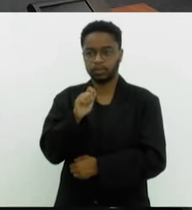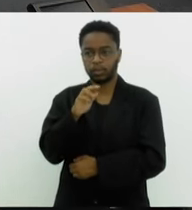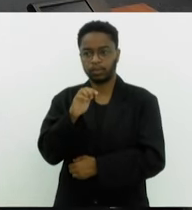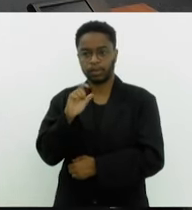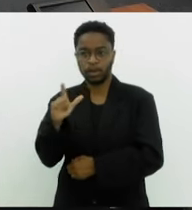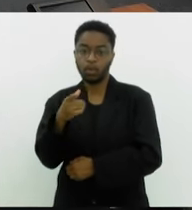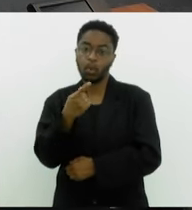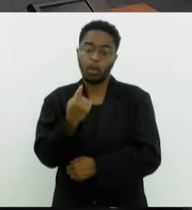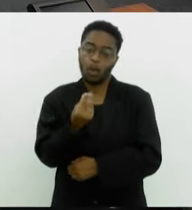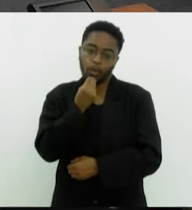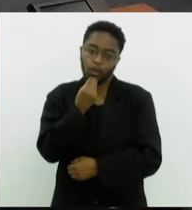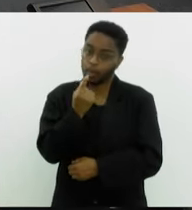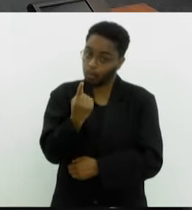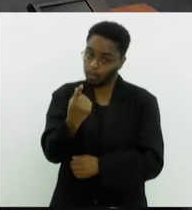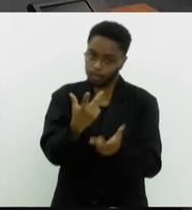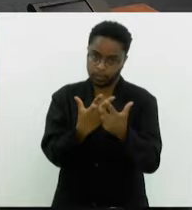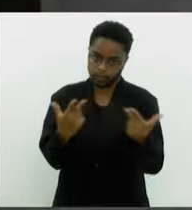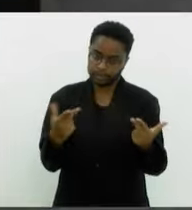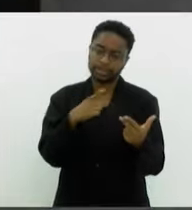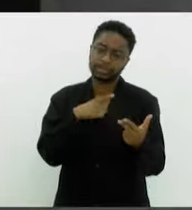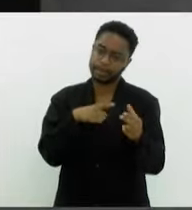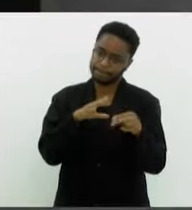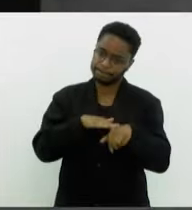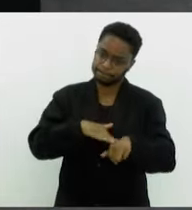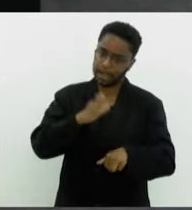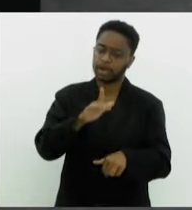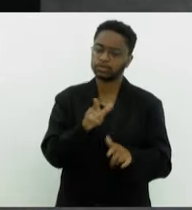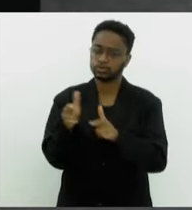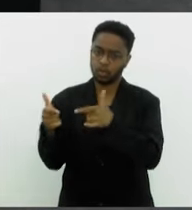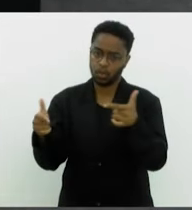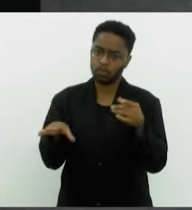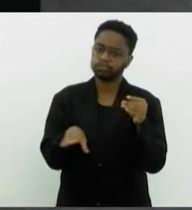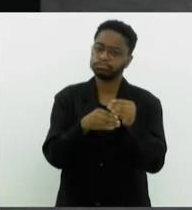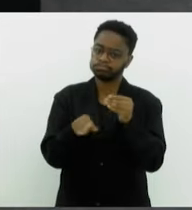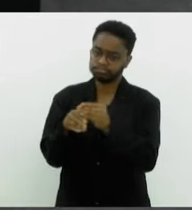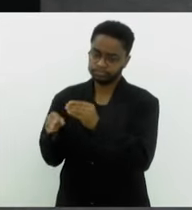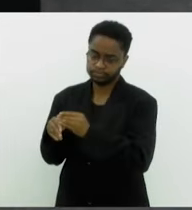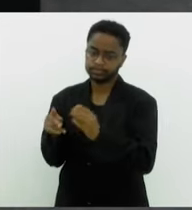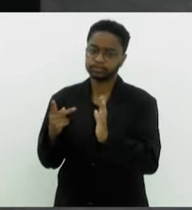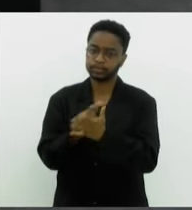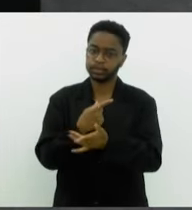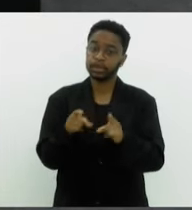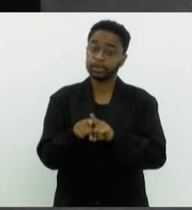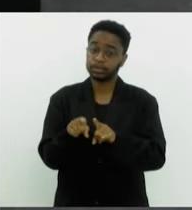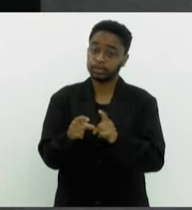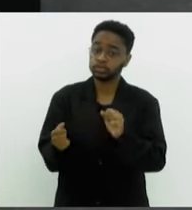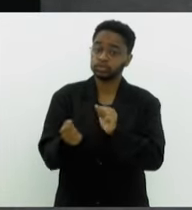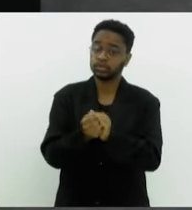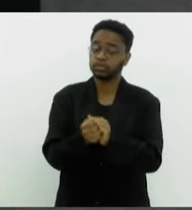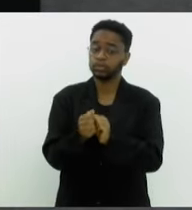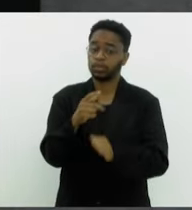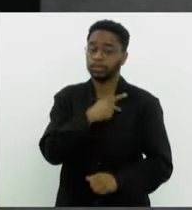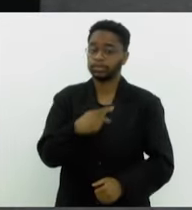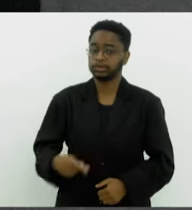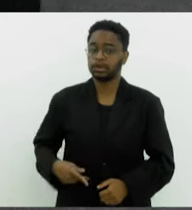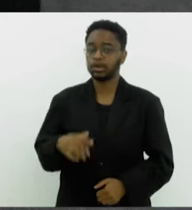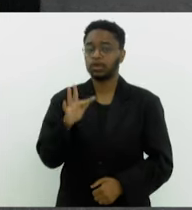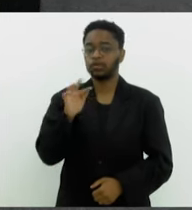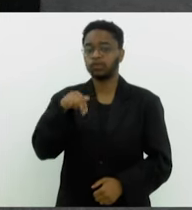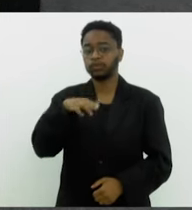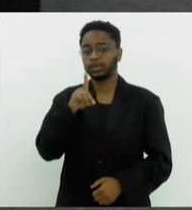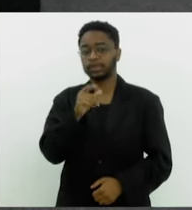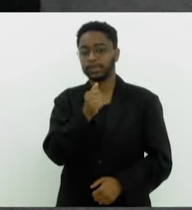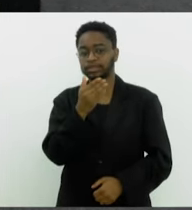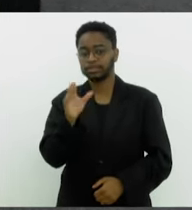só um dos episódios. Tem muitos outros, inclusive envolvendo o presidente da fundação.